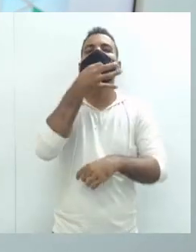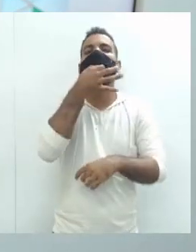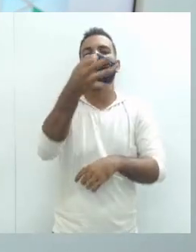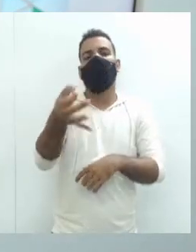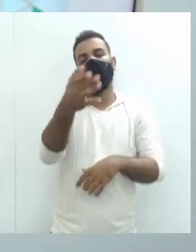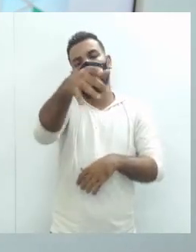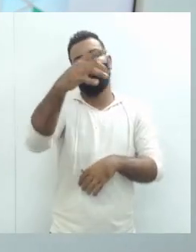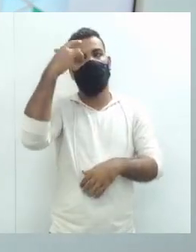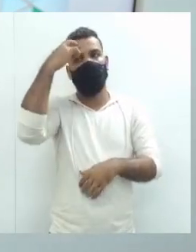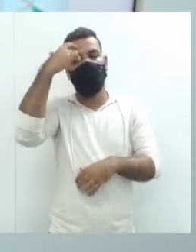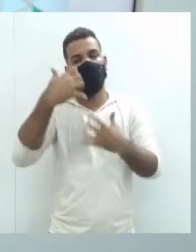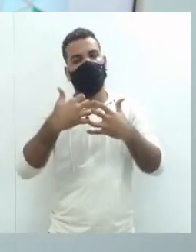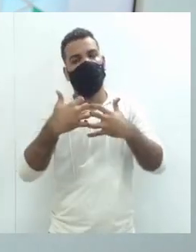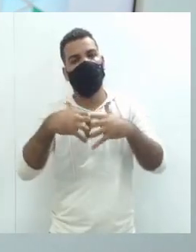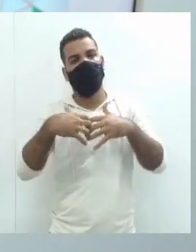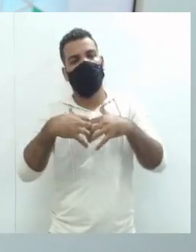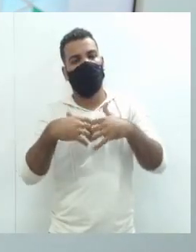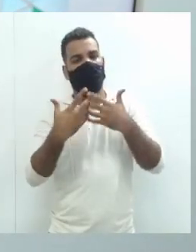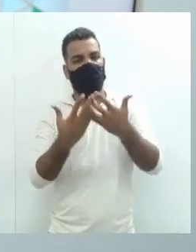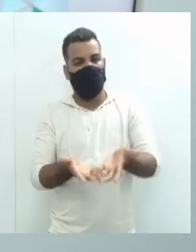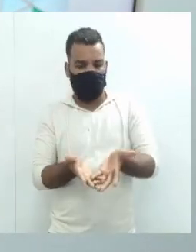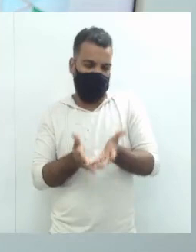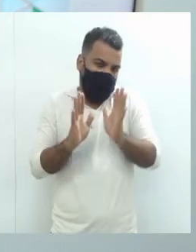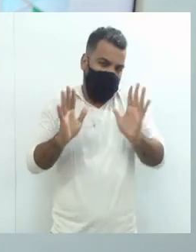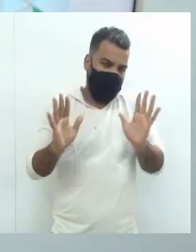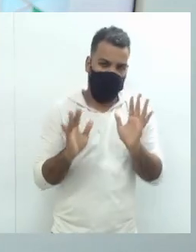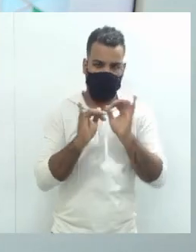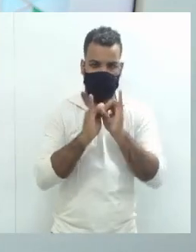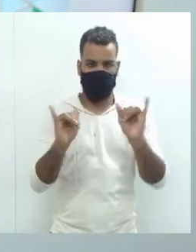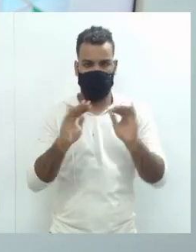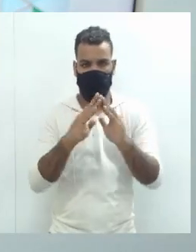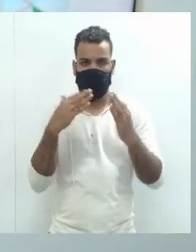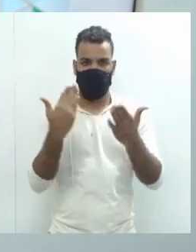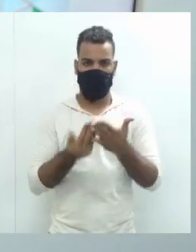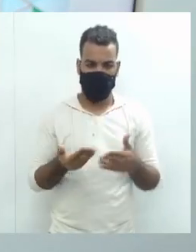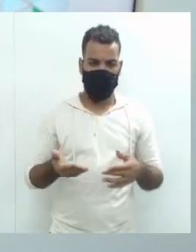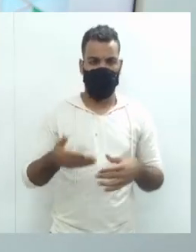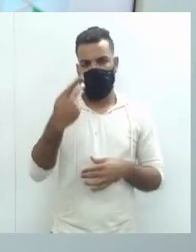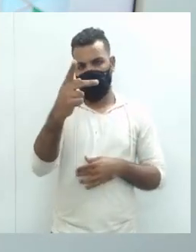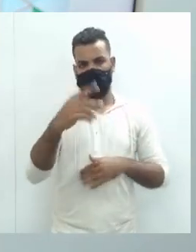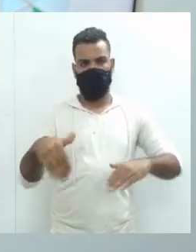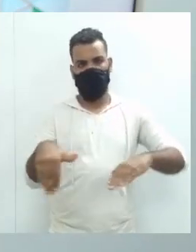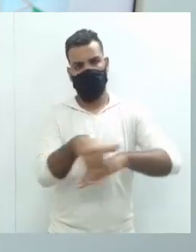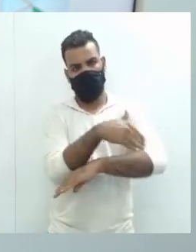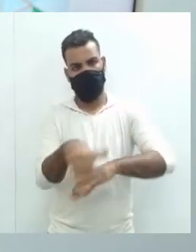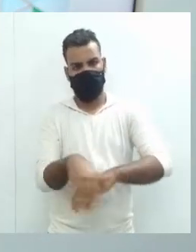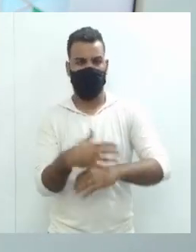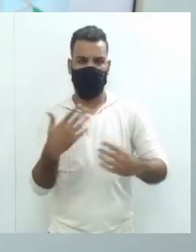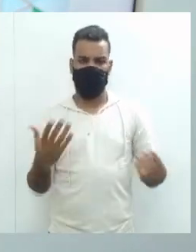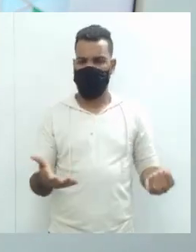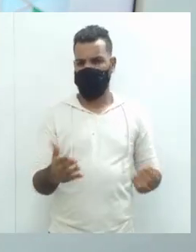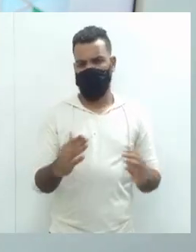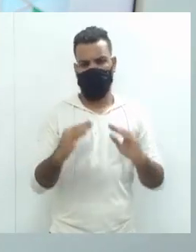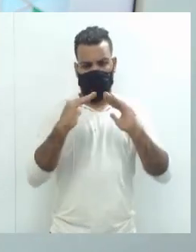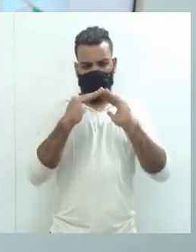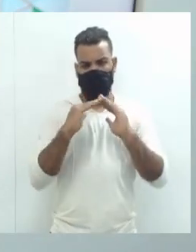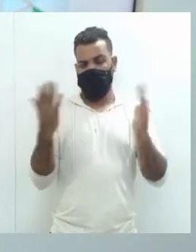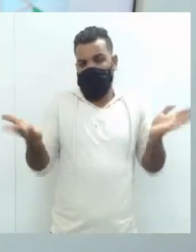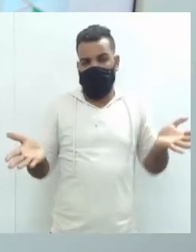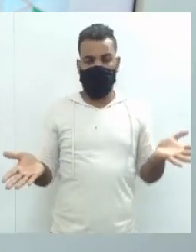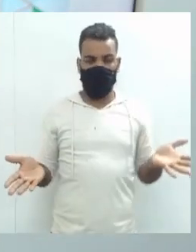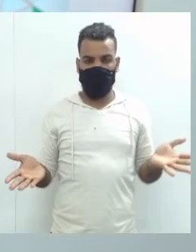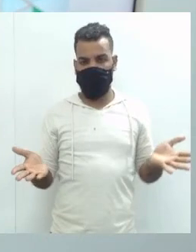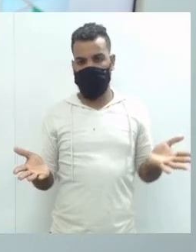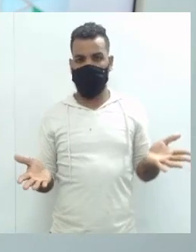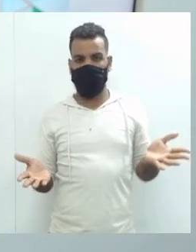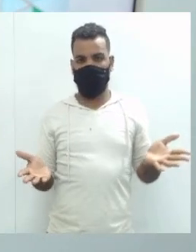você pensar em uma campanha, né? Uma campanha para sua escola, para sua rua, ou para dentro de casa mesmo. Como é que